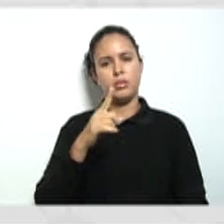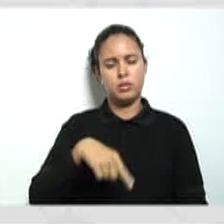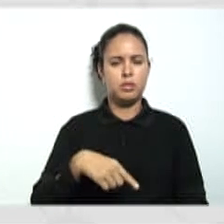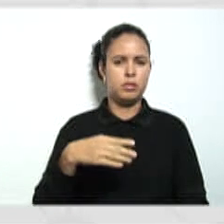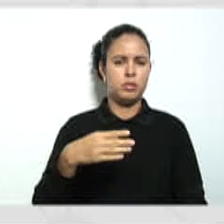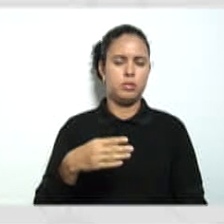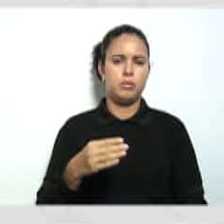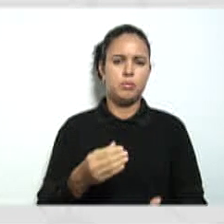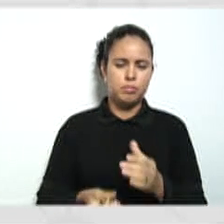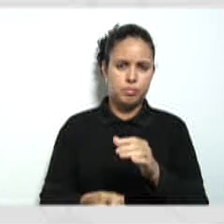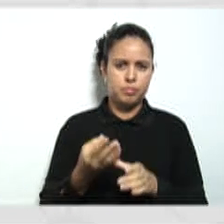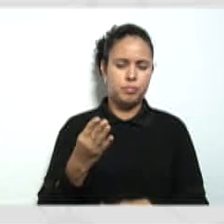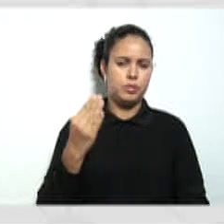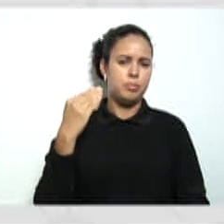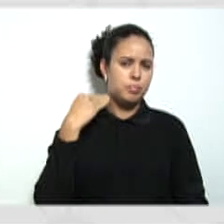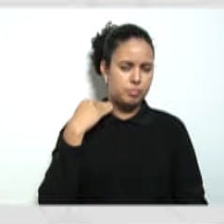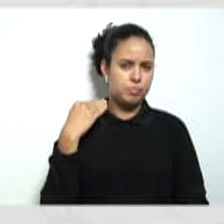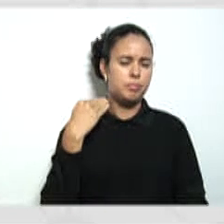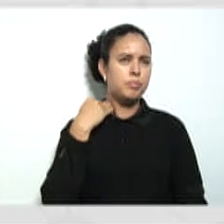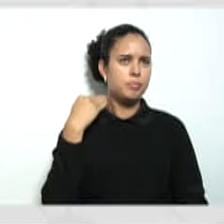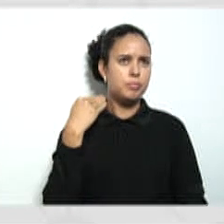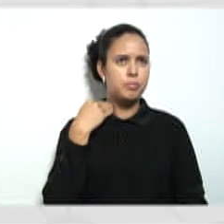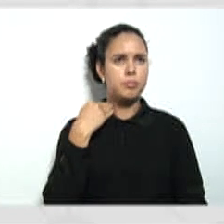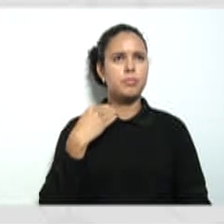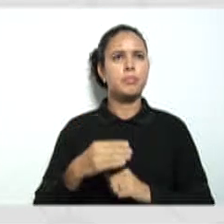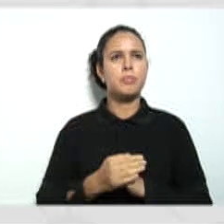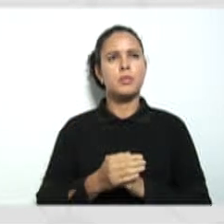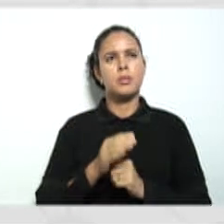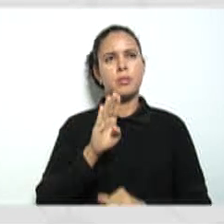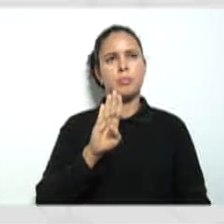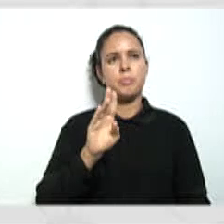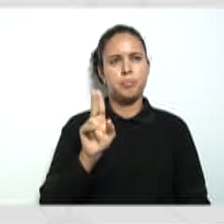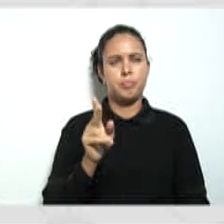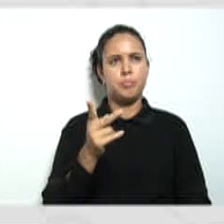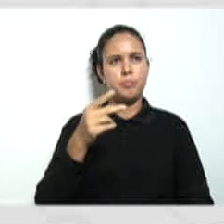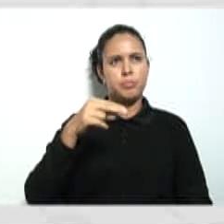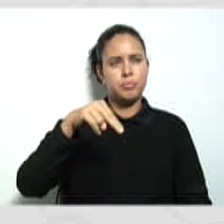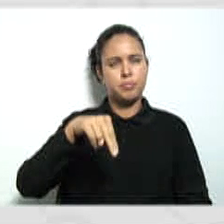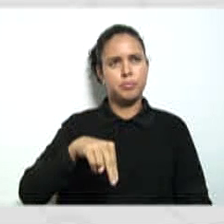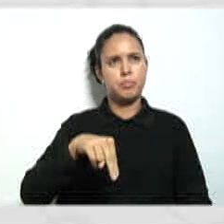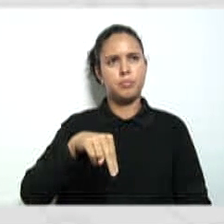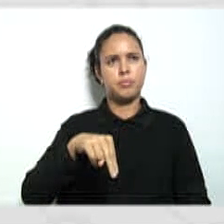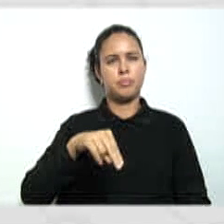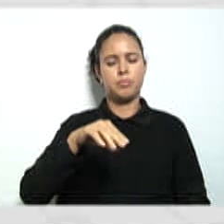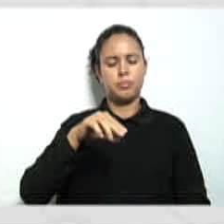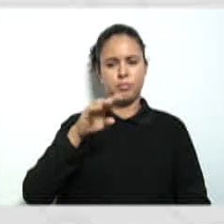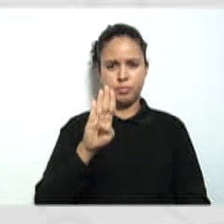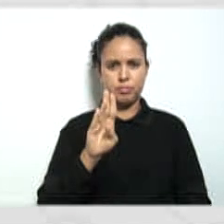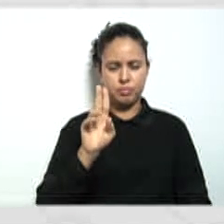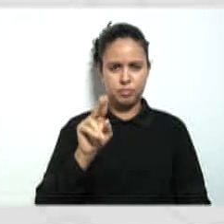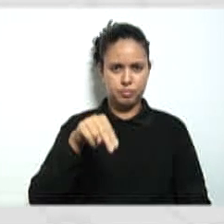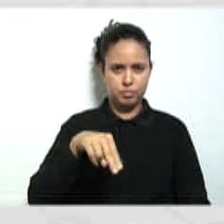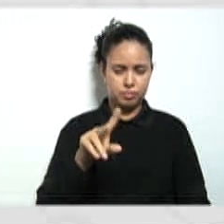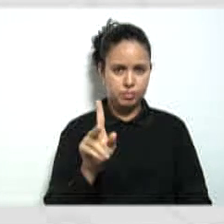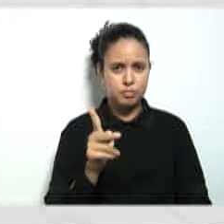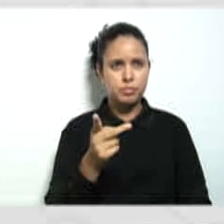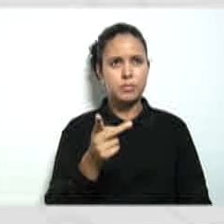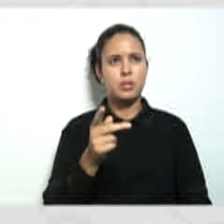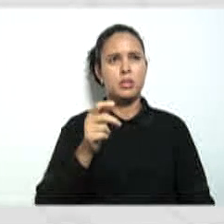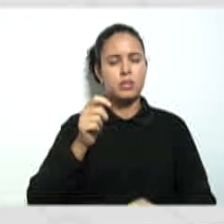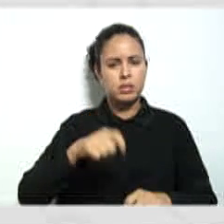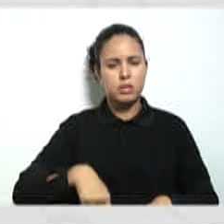Nacional da Habitação, né? E do Serviço Federal de Habitação e Urbanismo. É uma boa